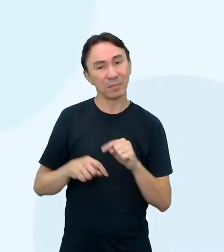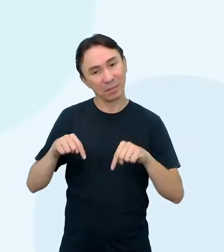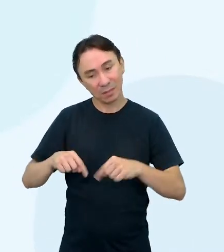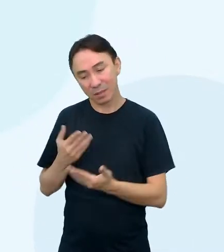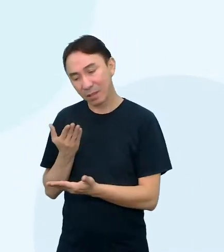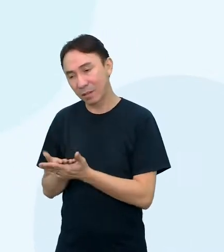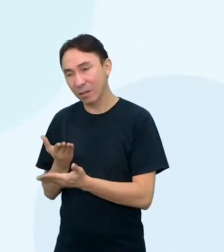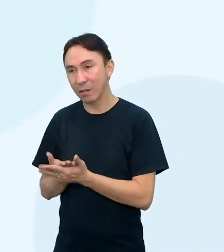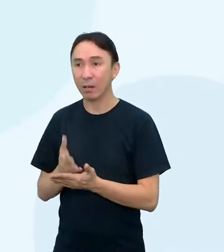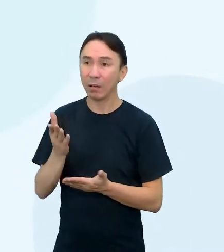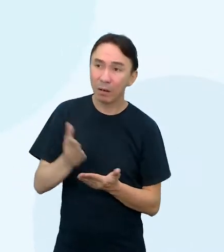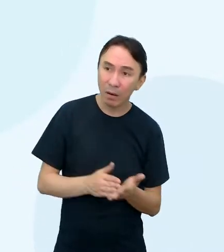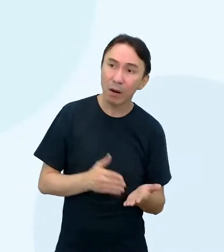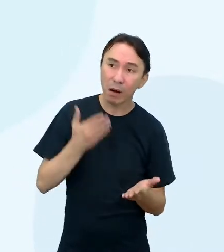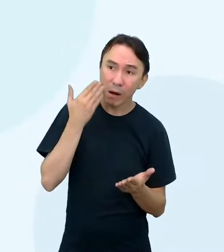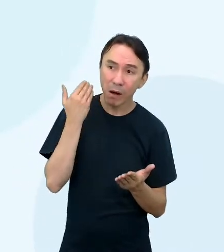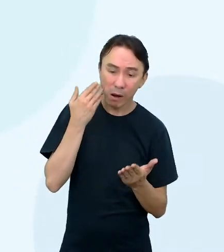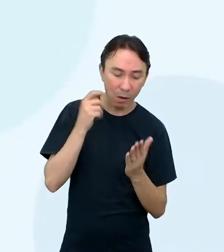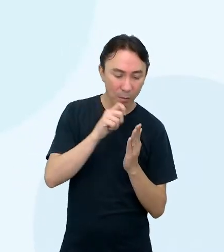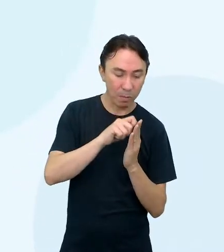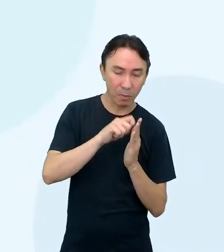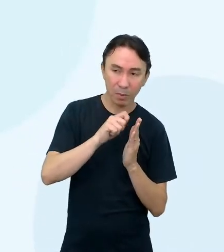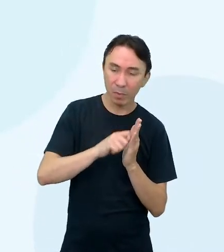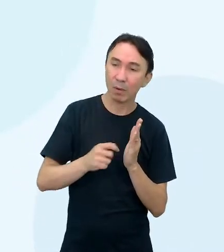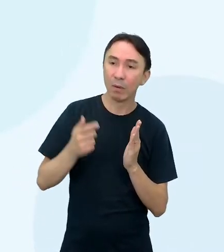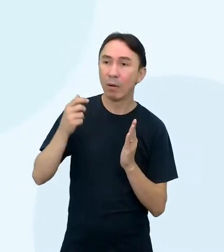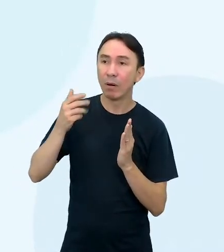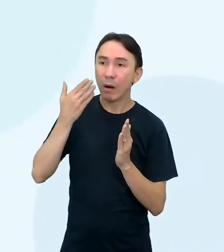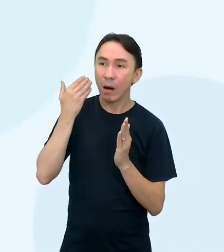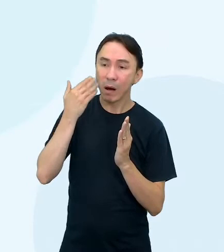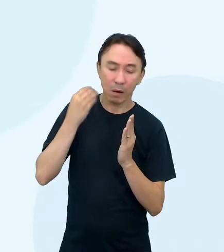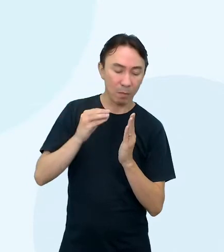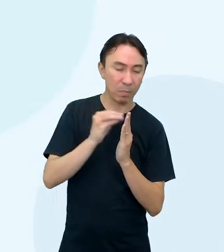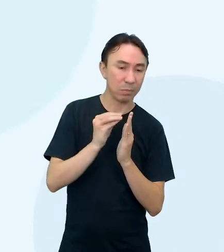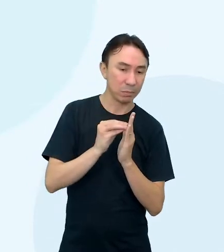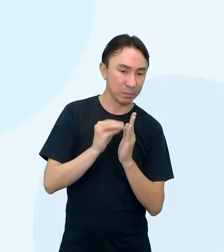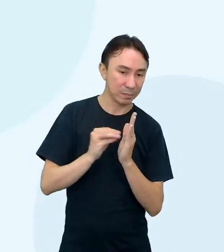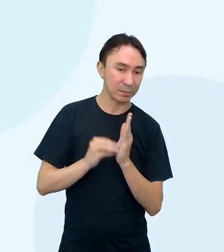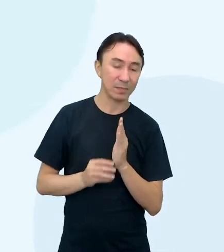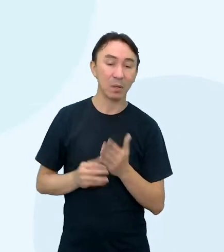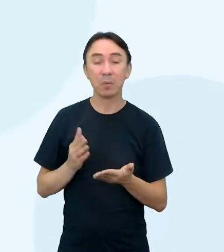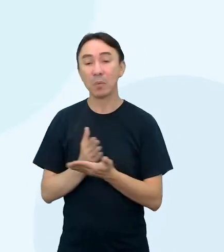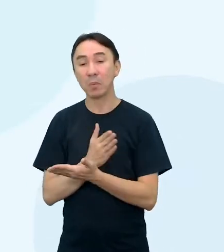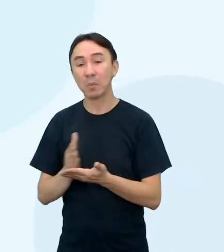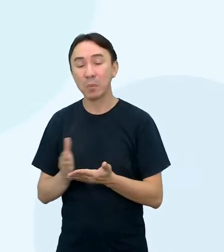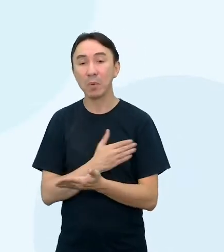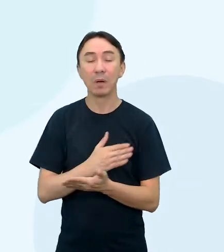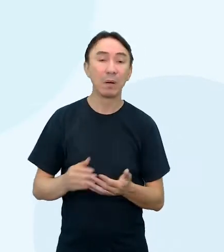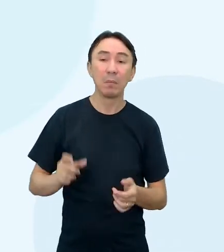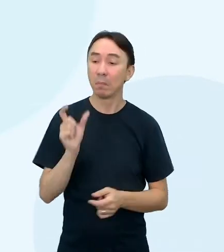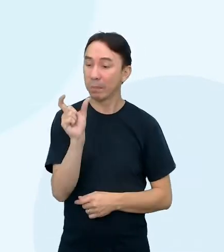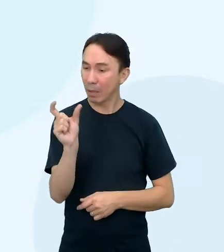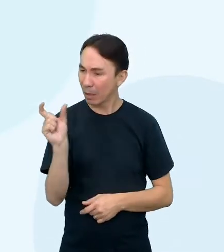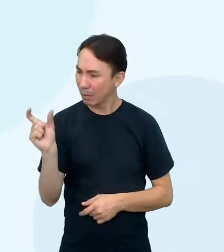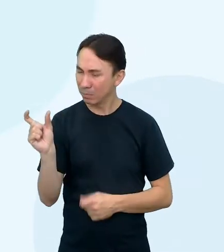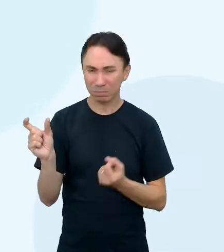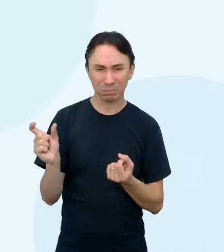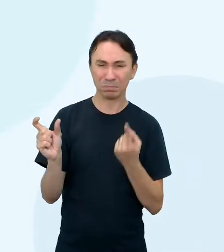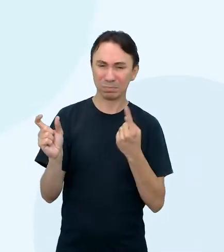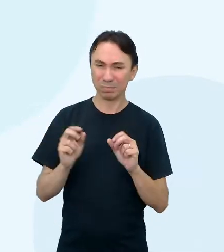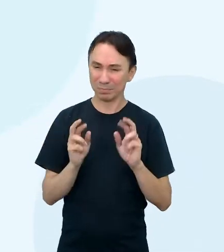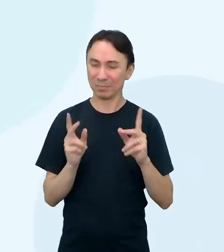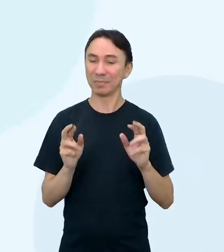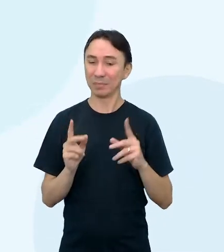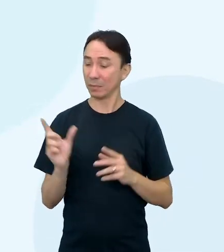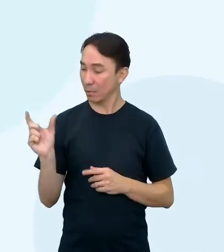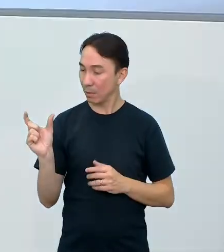nossa aula, as informações que vão ser passadas aqui, as palavras diferentes que nós vamos aprender hoje, então, para que vocês